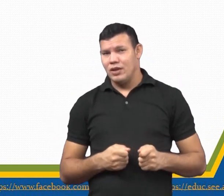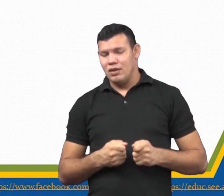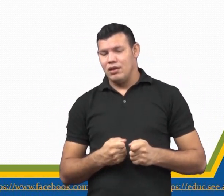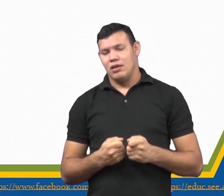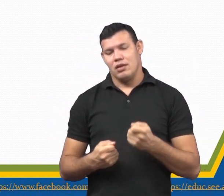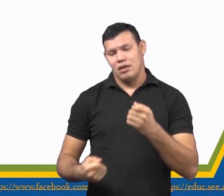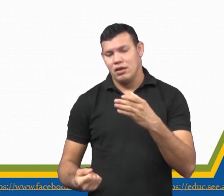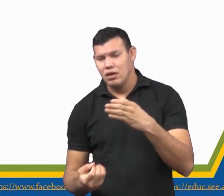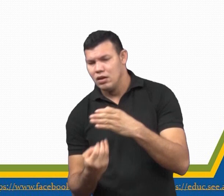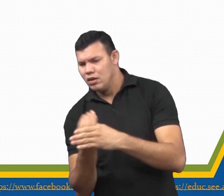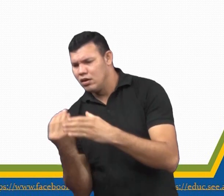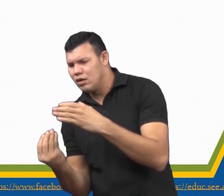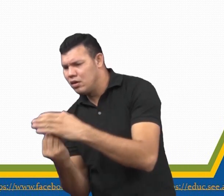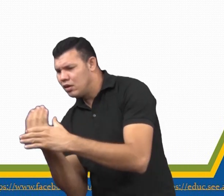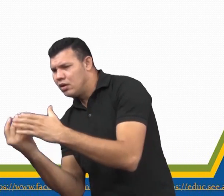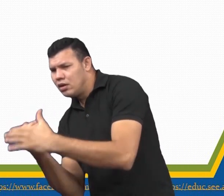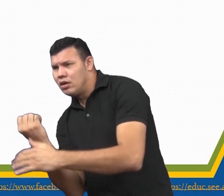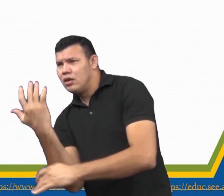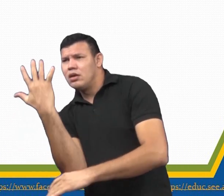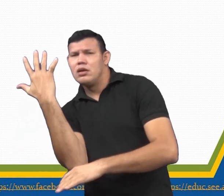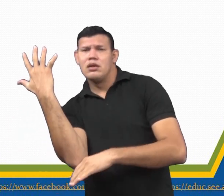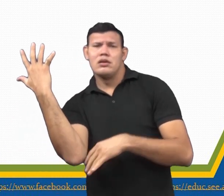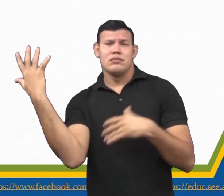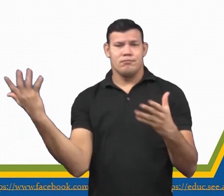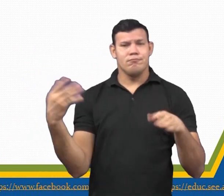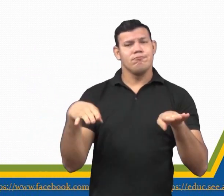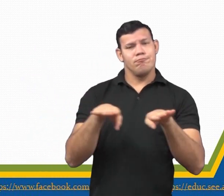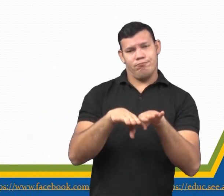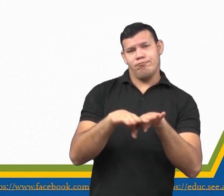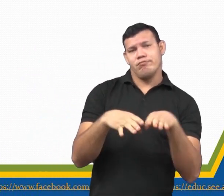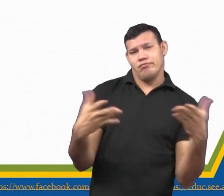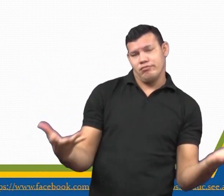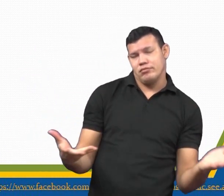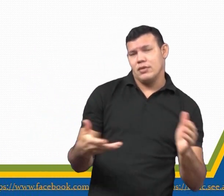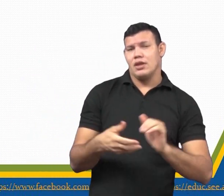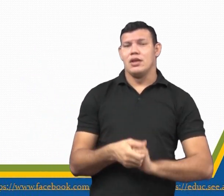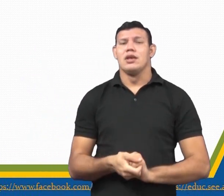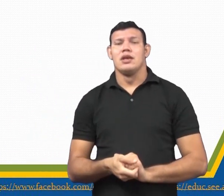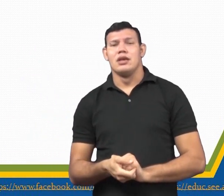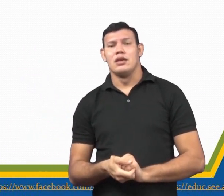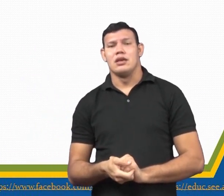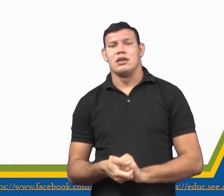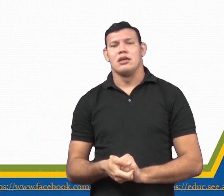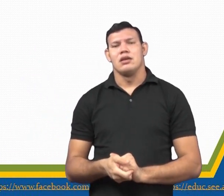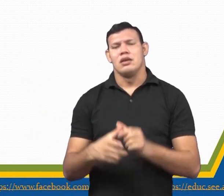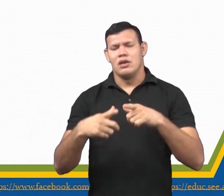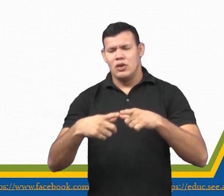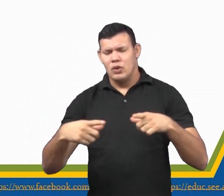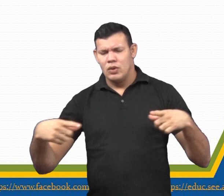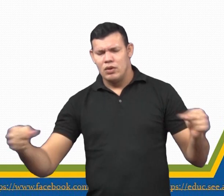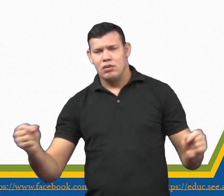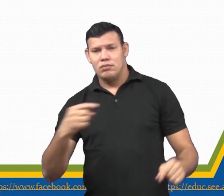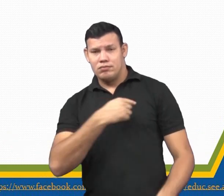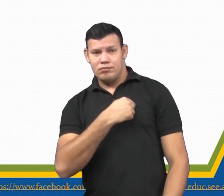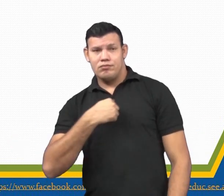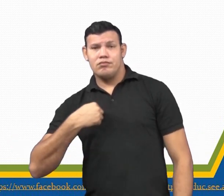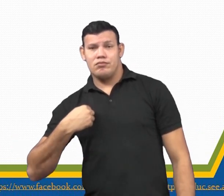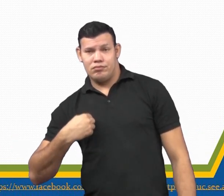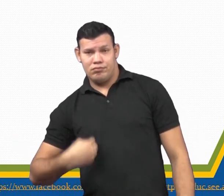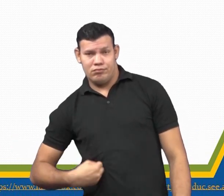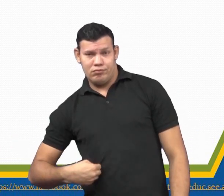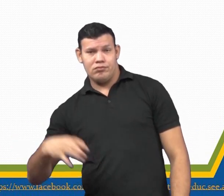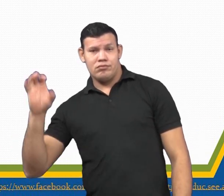destacar ainda que a busca por matéria-prima é principalmente do Japão e da China em relação à